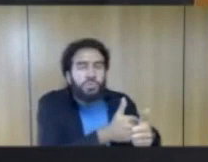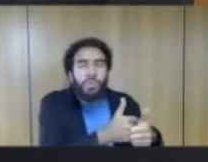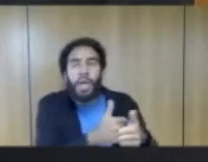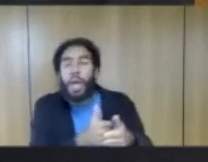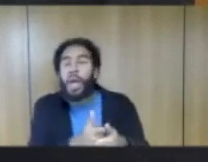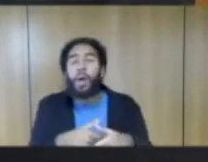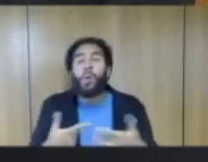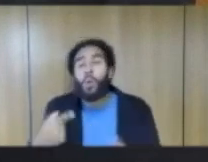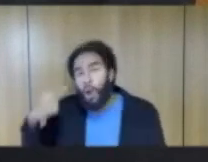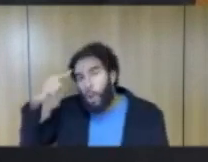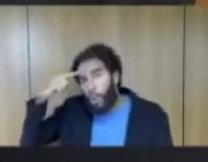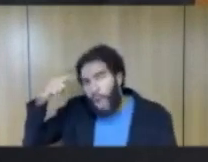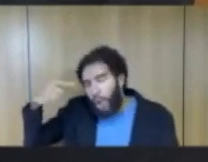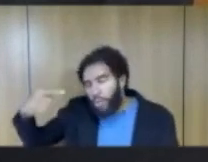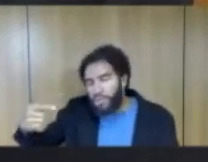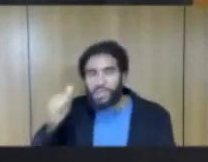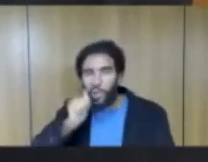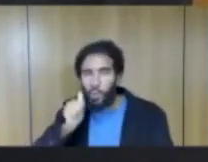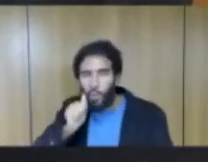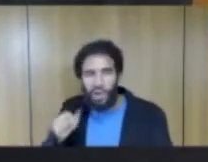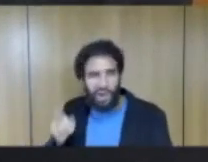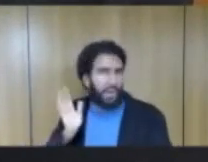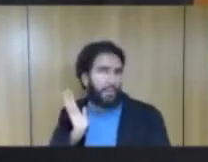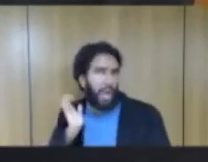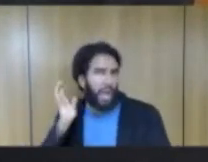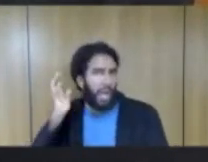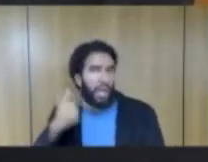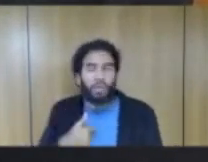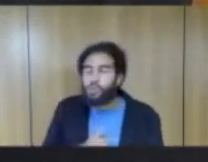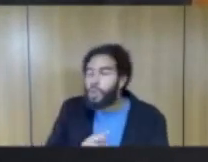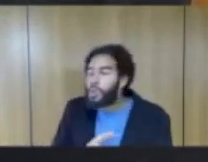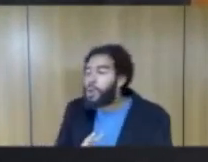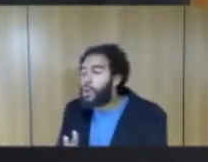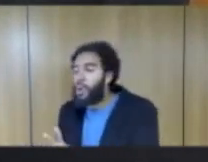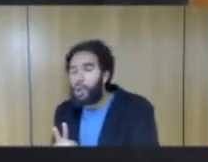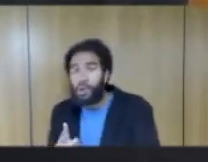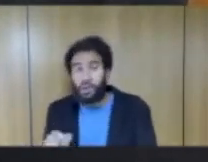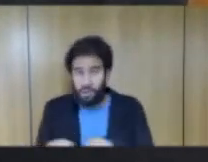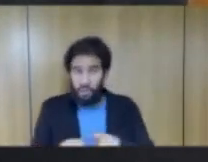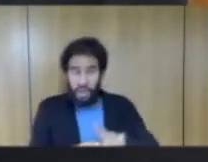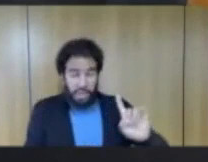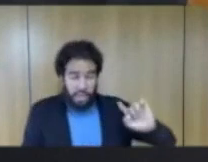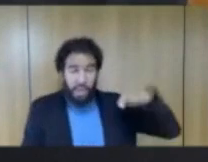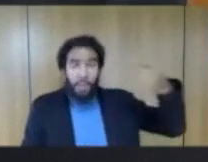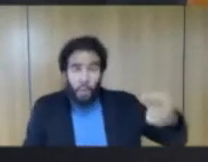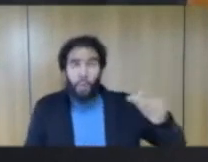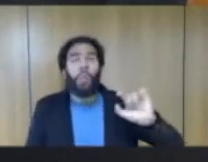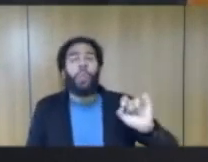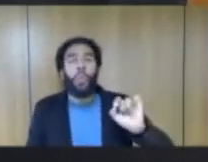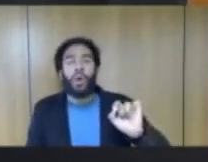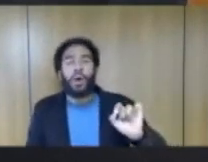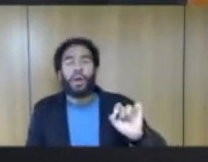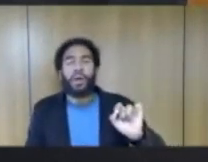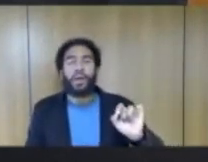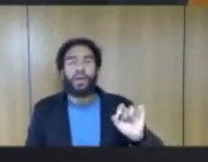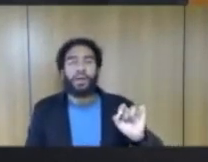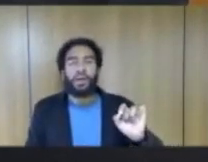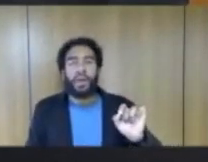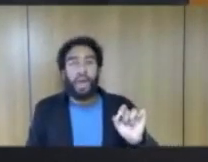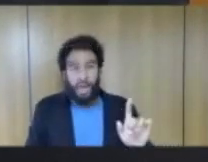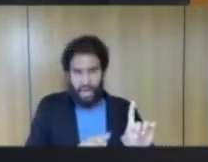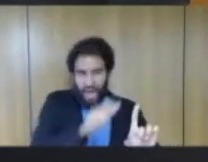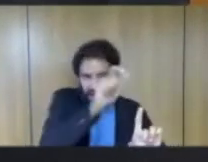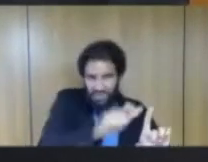rotina da vereadora Marielle e posteriormente na acobertamento dos autores